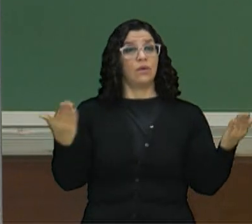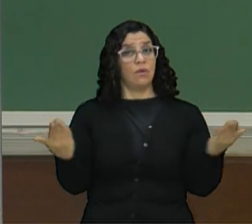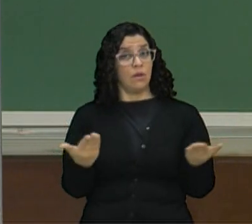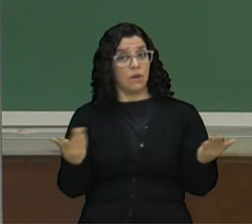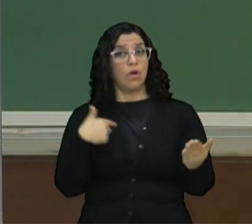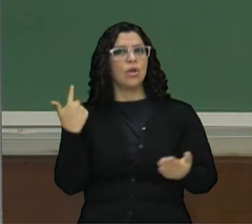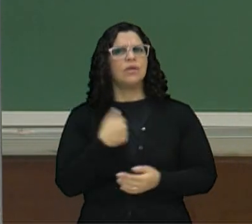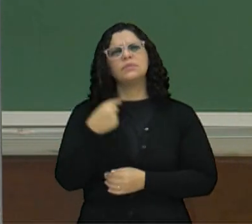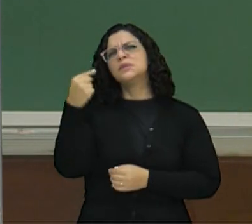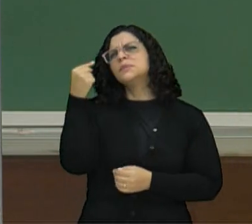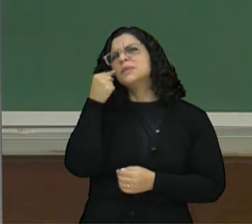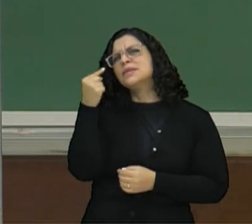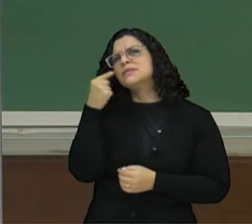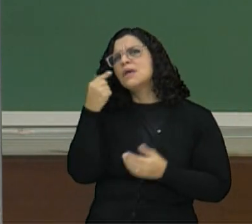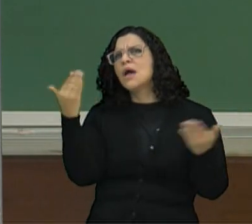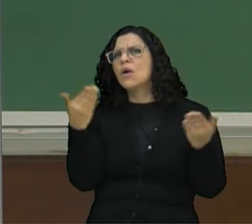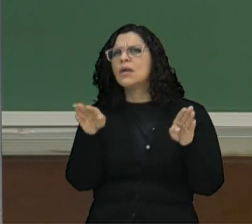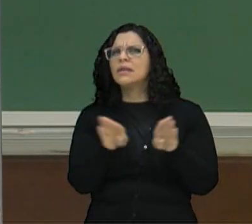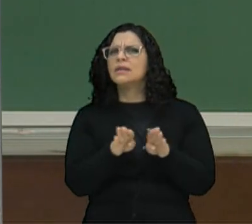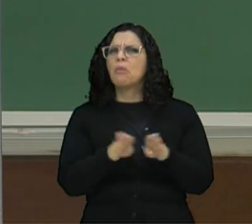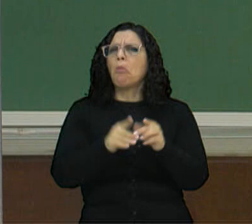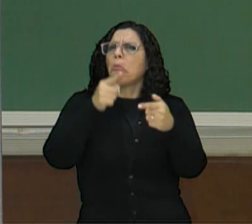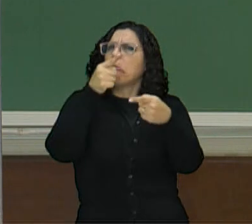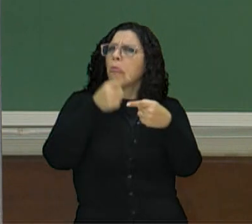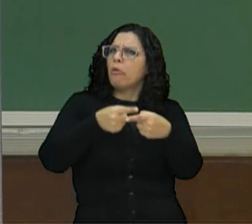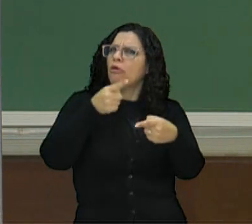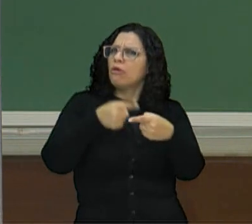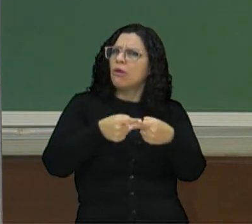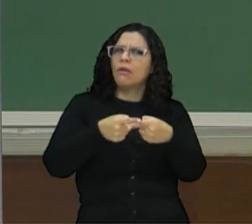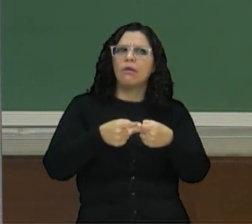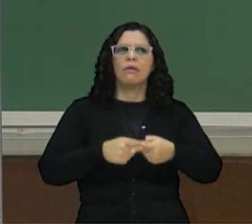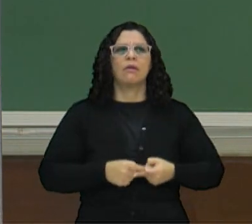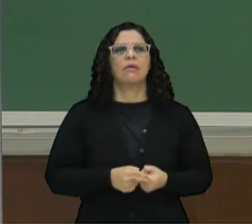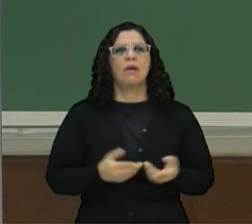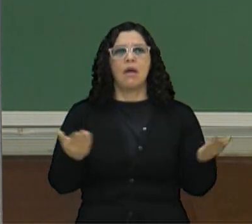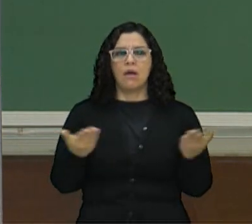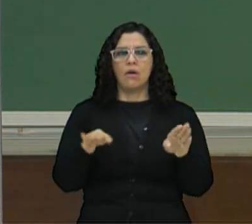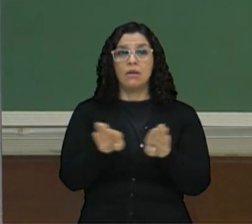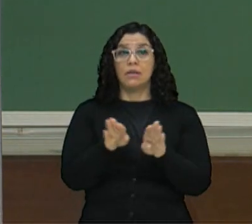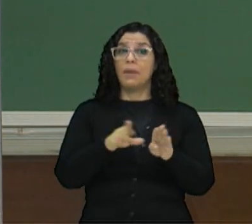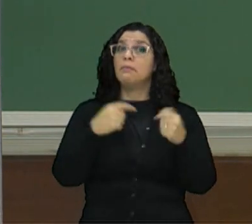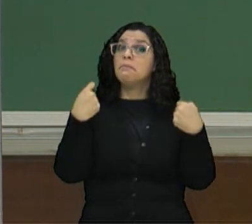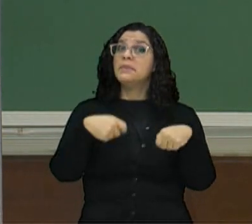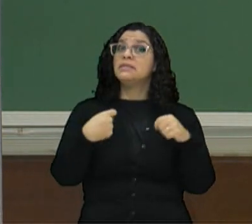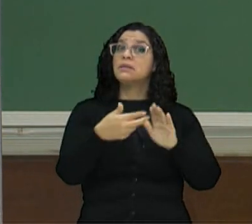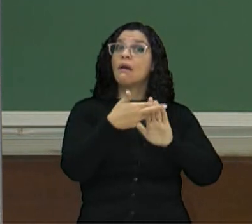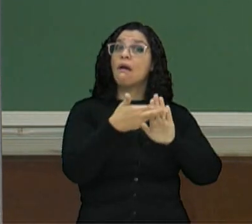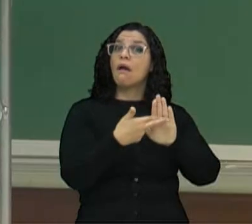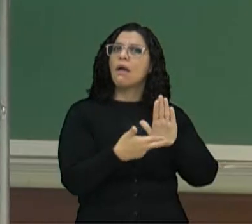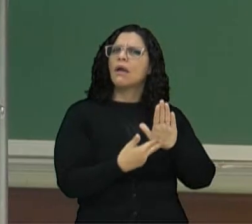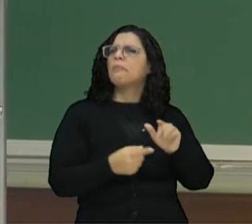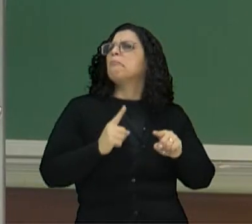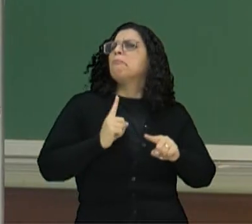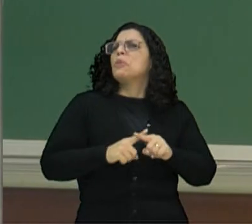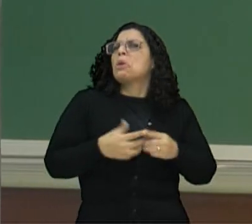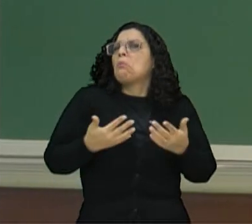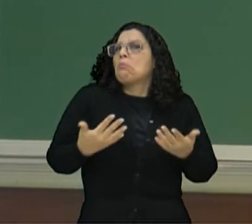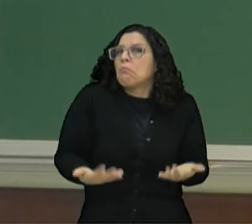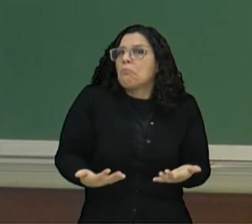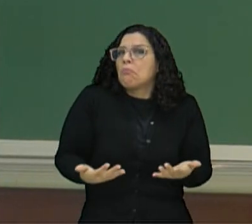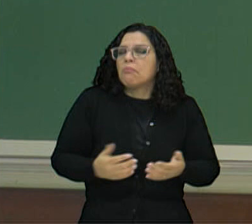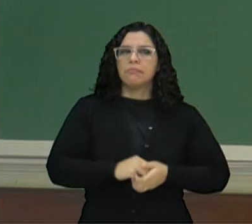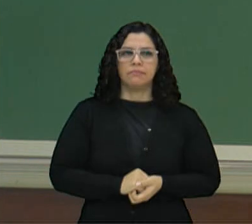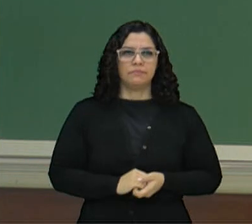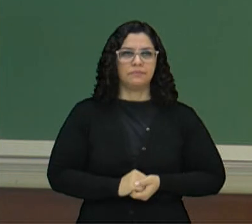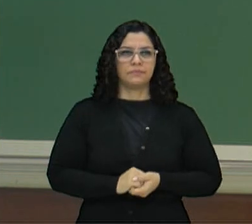pessoal, vamos pensar um pouquinho aqui comigo. O porquê será que foi necessário criar regras para escrever os nomes dos